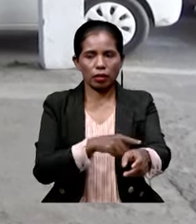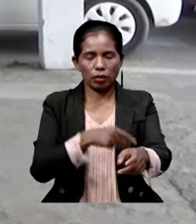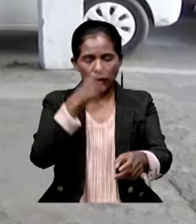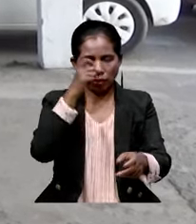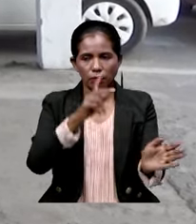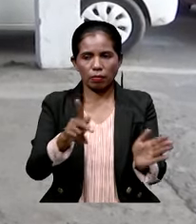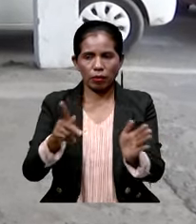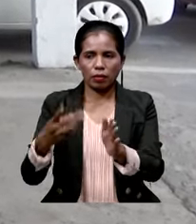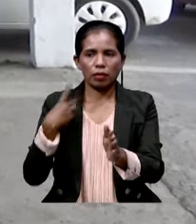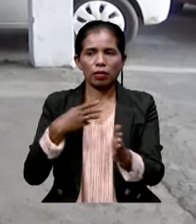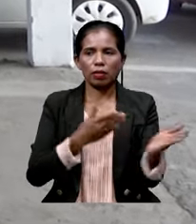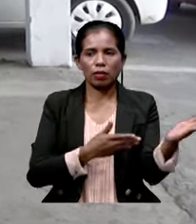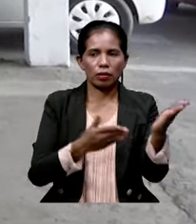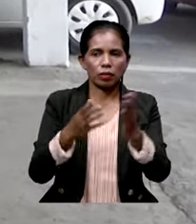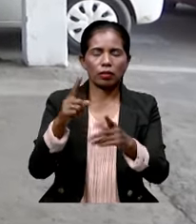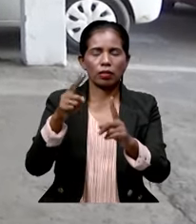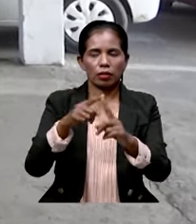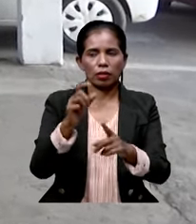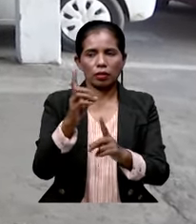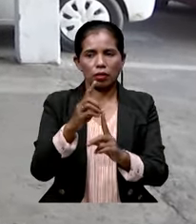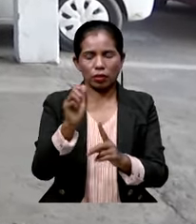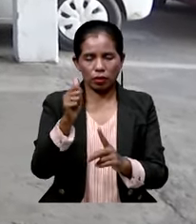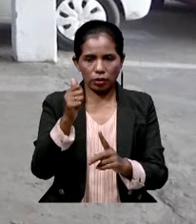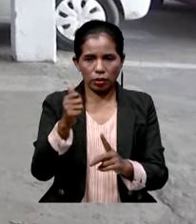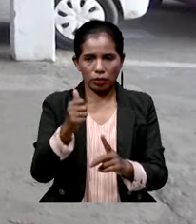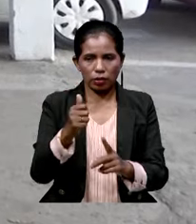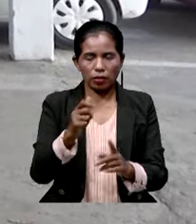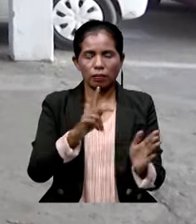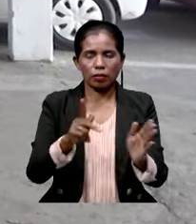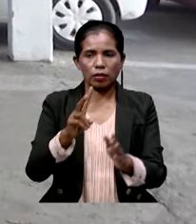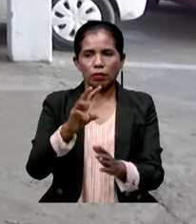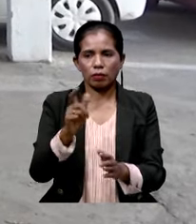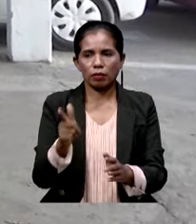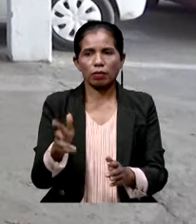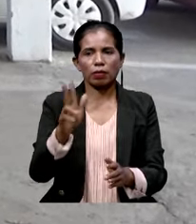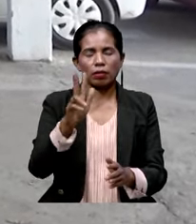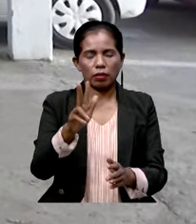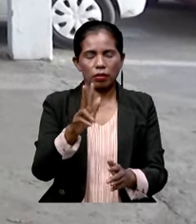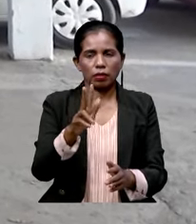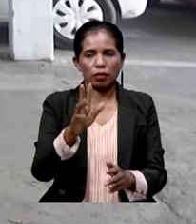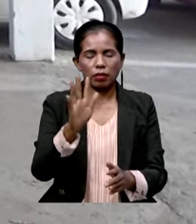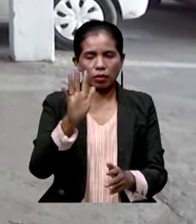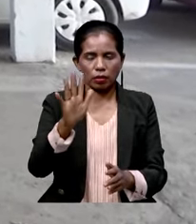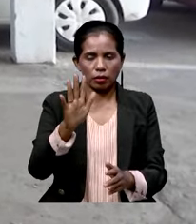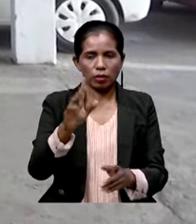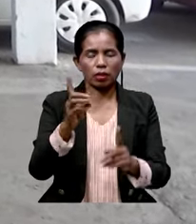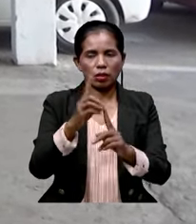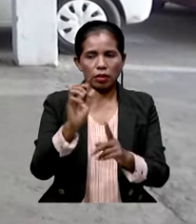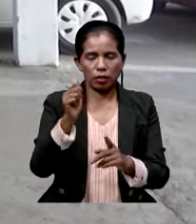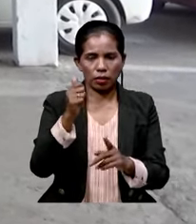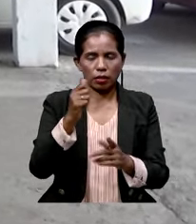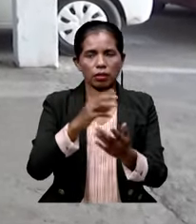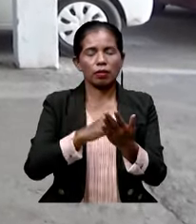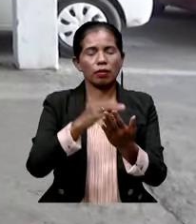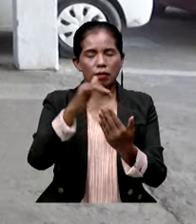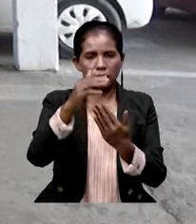plano, né, tem que submeter dia 10 de maio, né, tem que submeter, plano 2025, né, tem que submeter dia 10 de maio, né, bem, agora, da